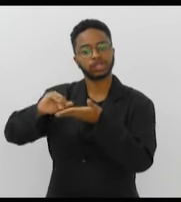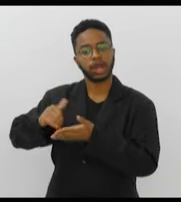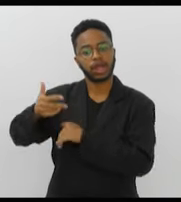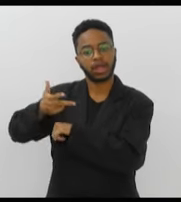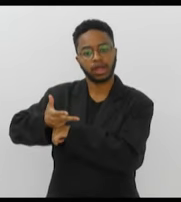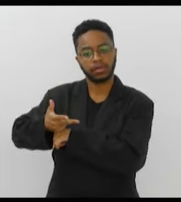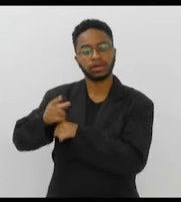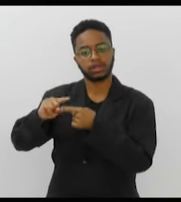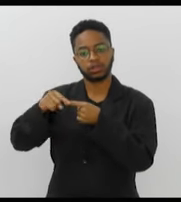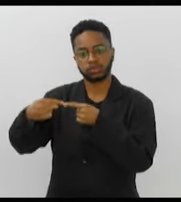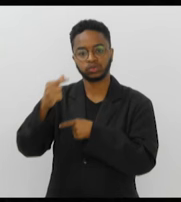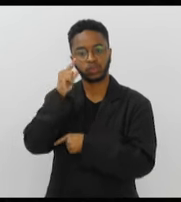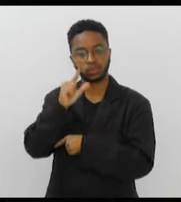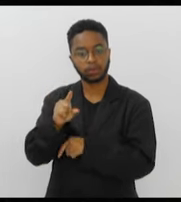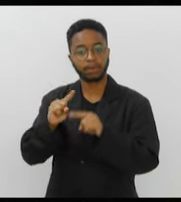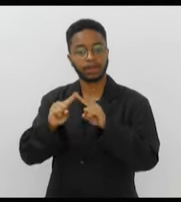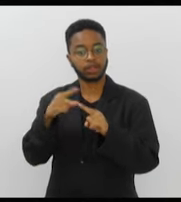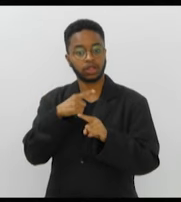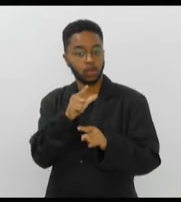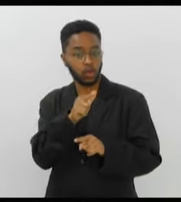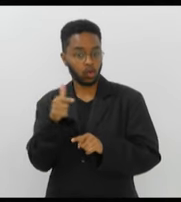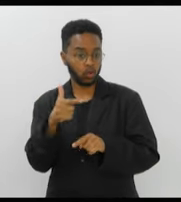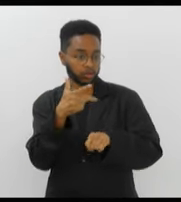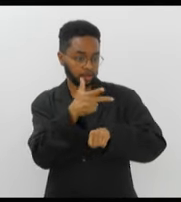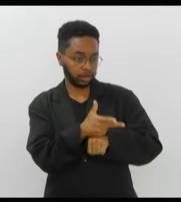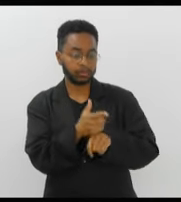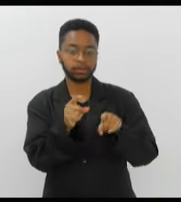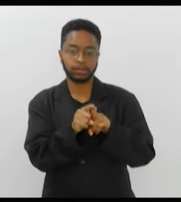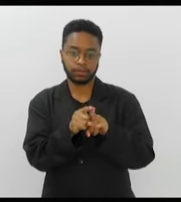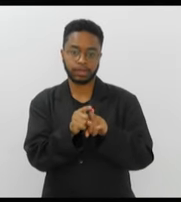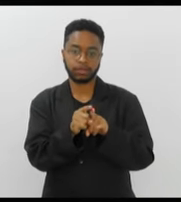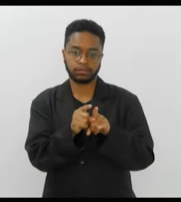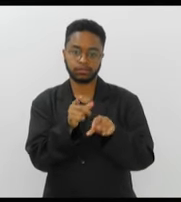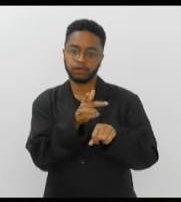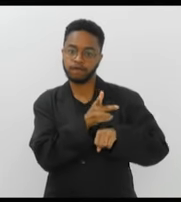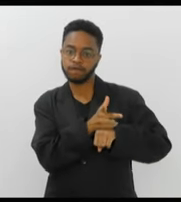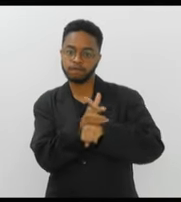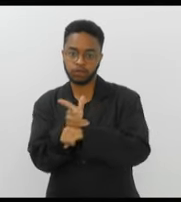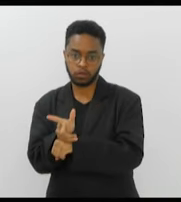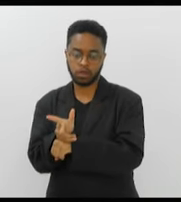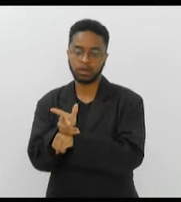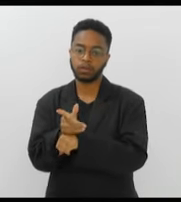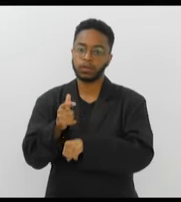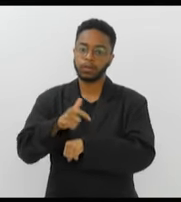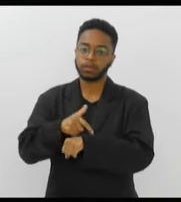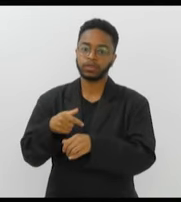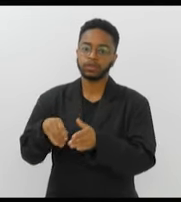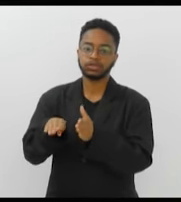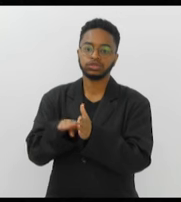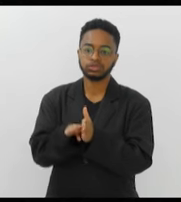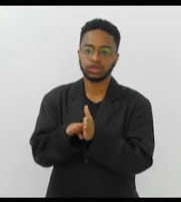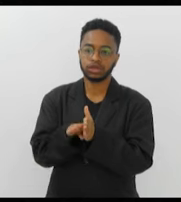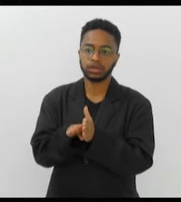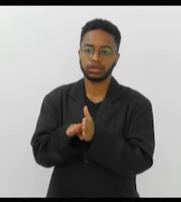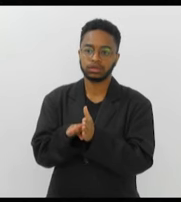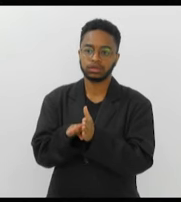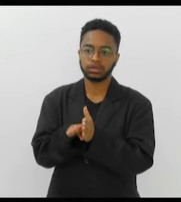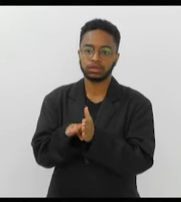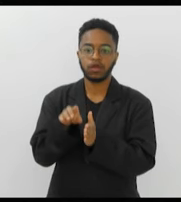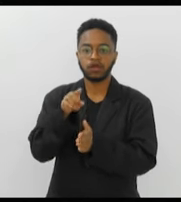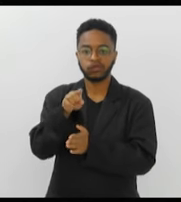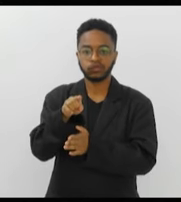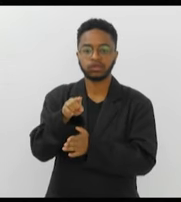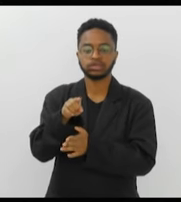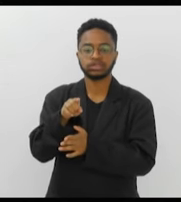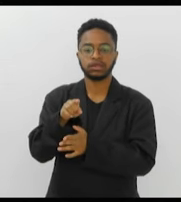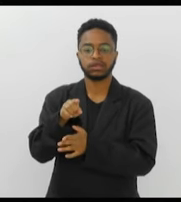conseguiram. Mas uma outra câmera também registrou a chegada daquele que você é vassalo, carregador